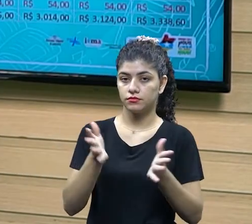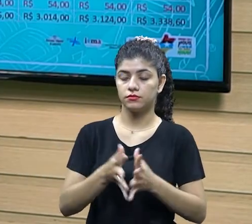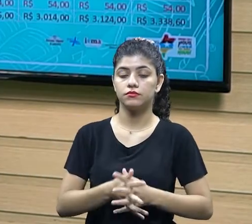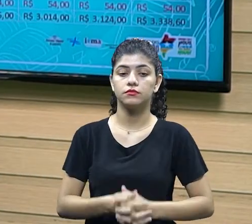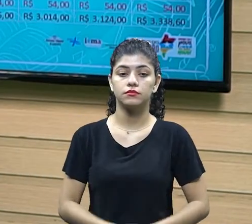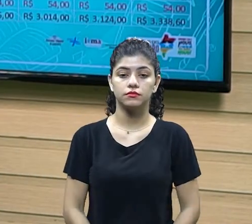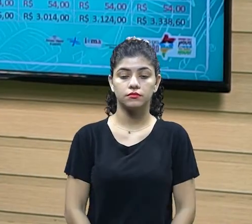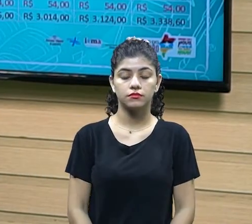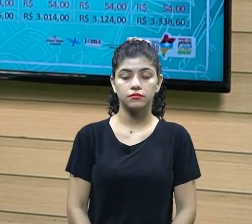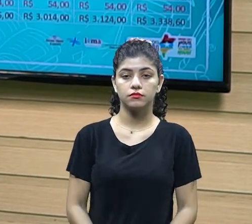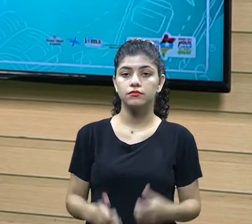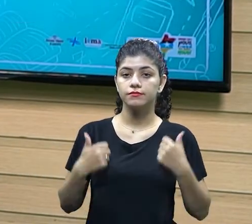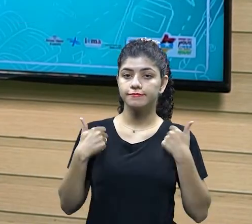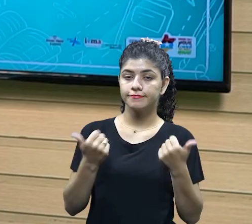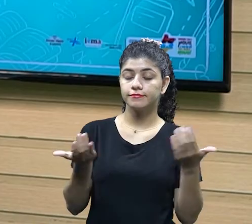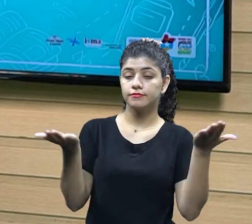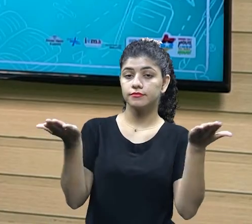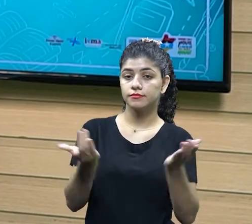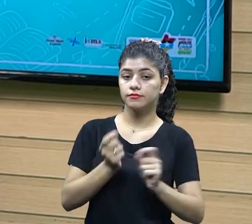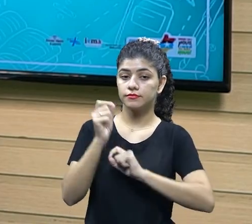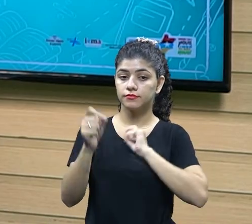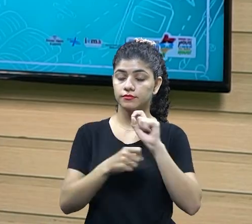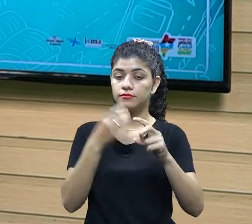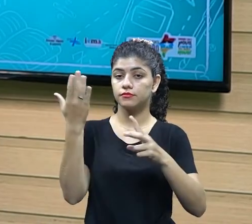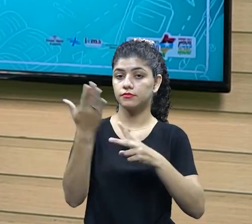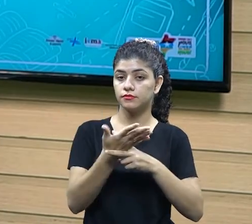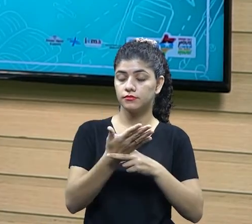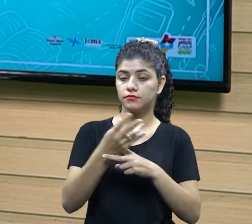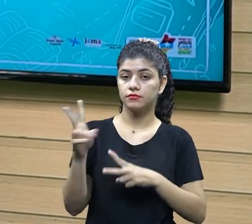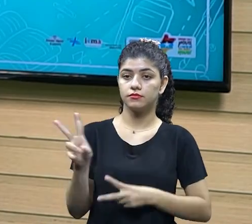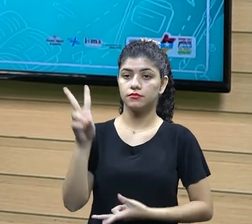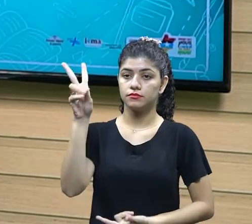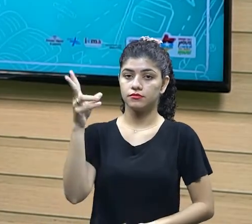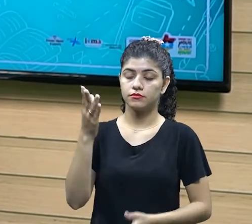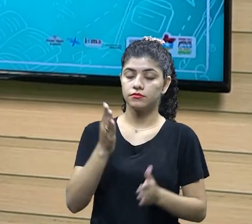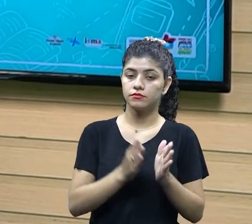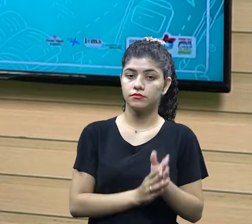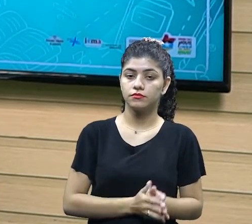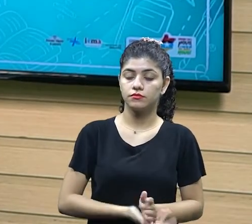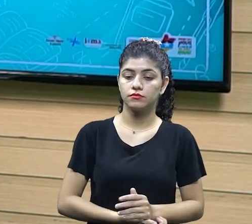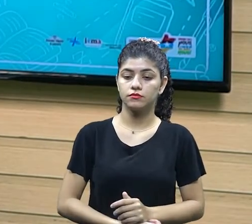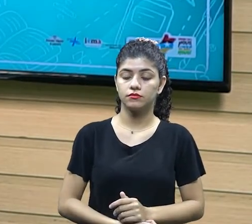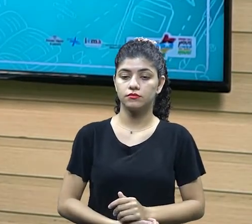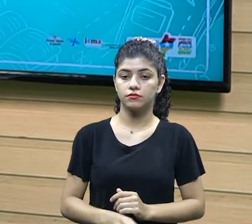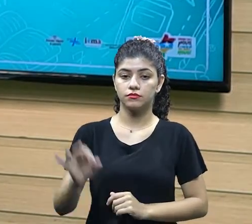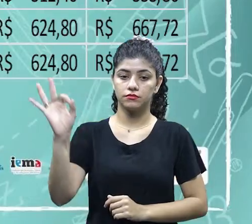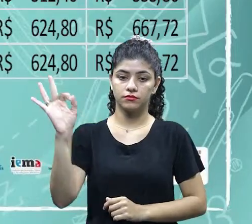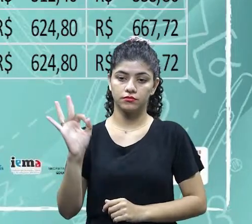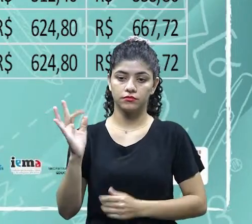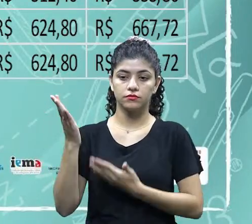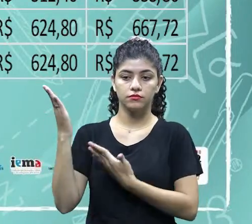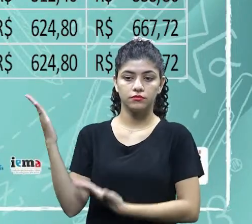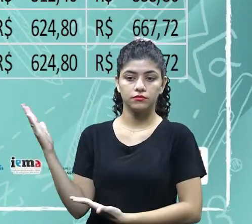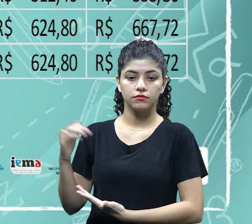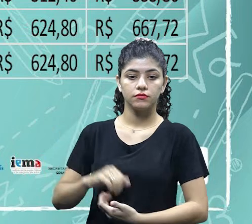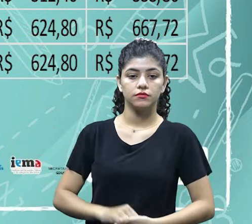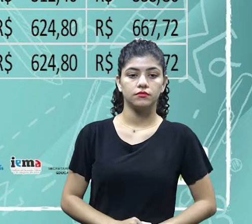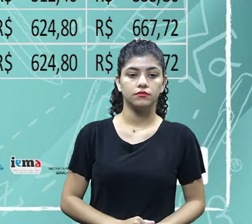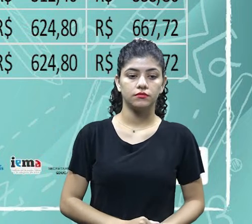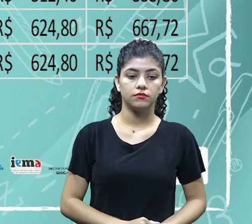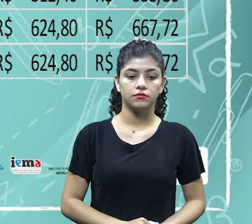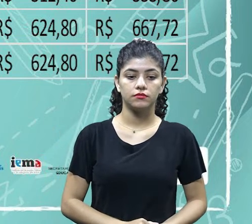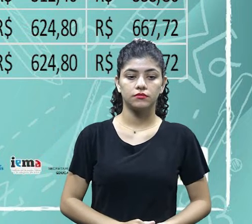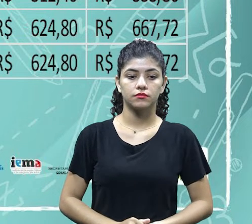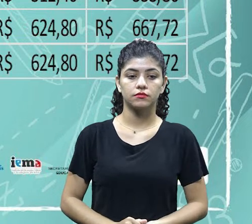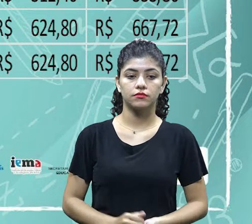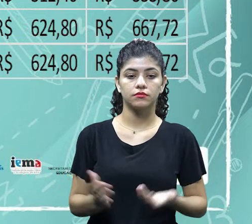certo? Agora, nós vamos dividir o valor de acordo com aqueles percentuais. Então,